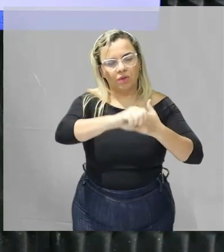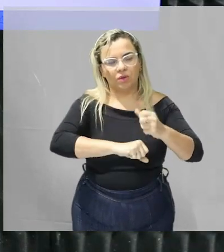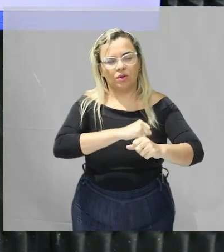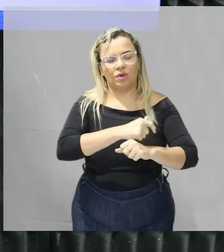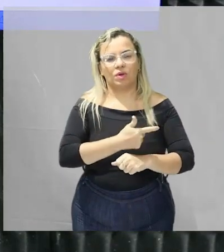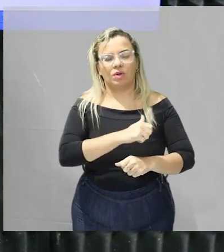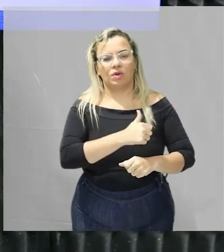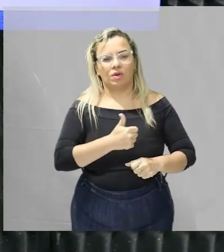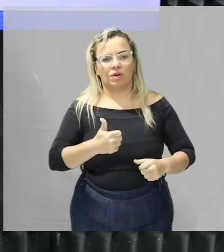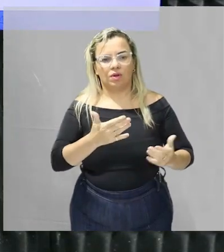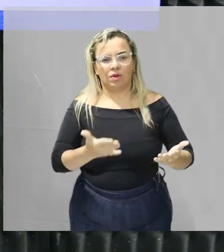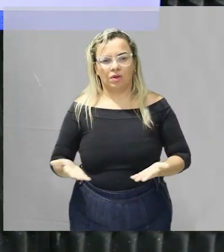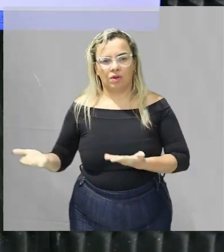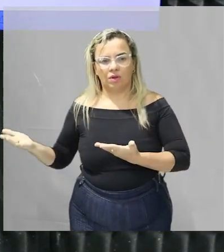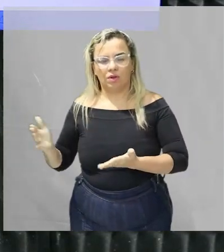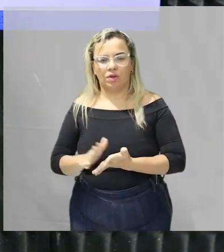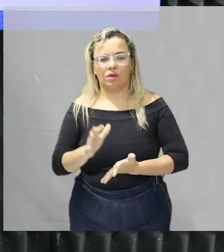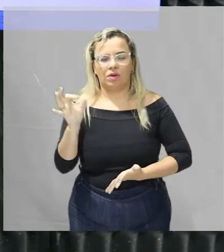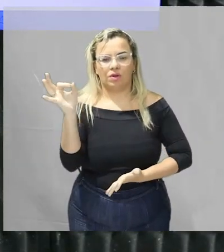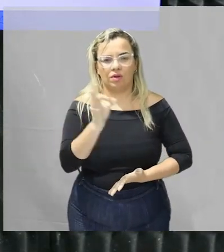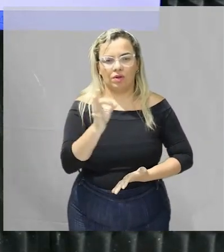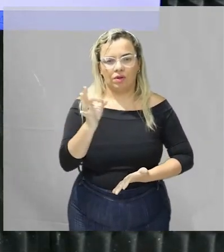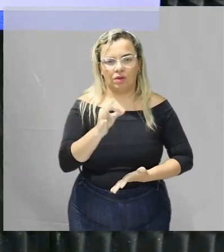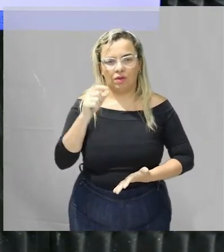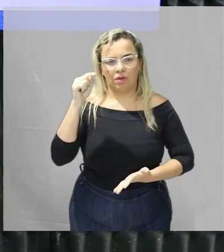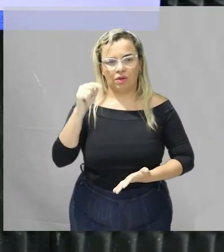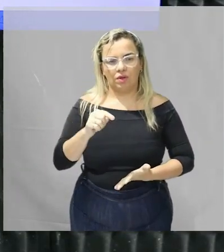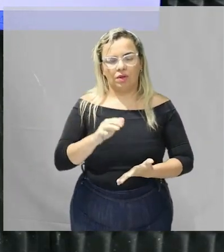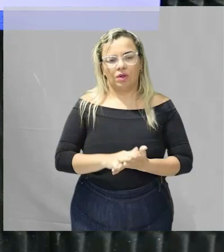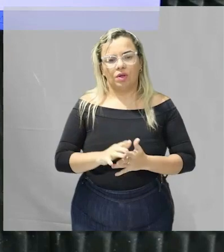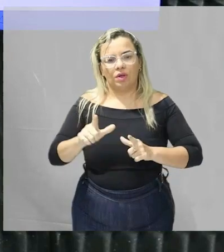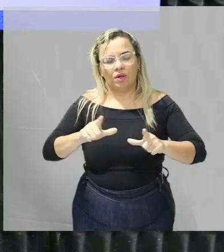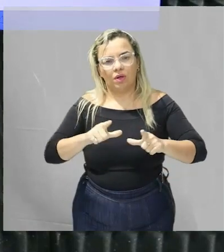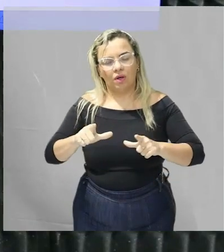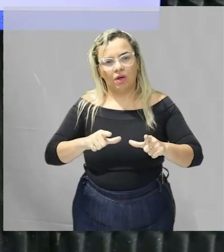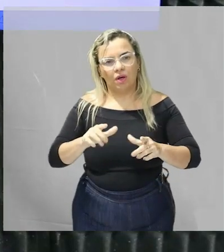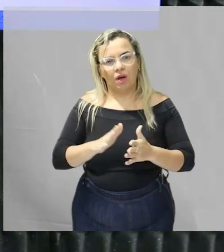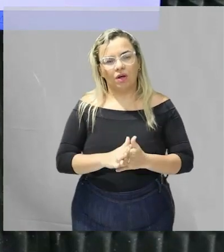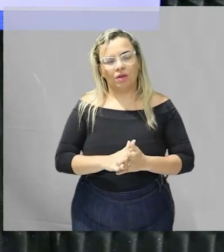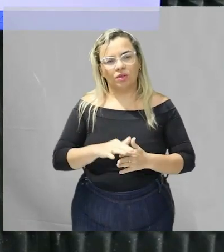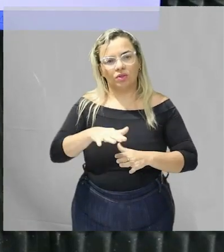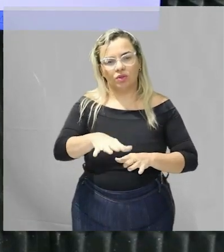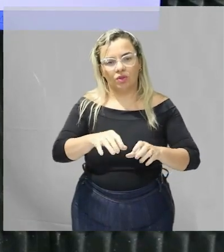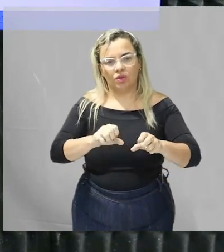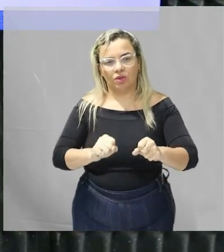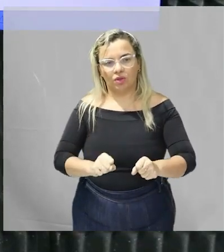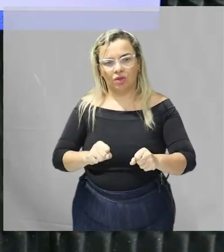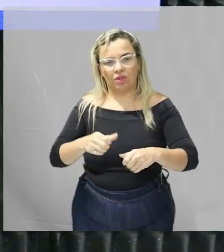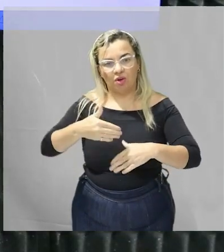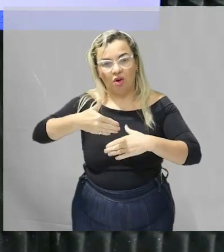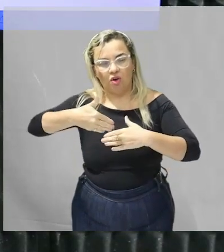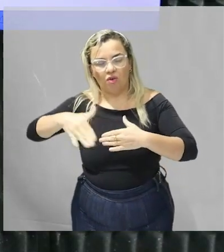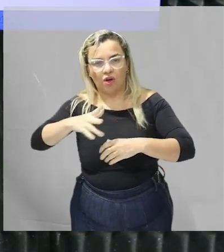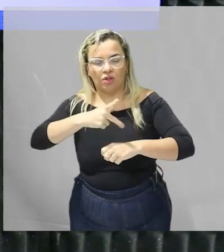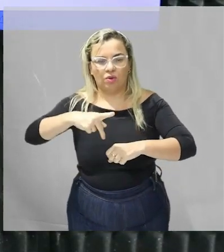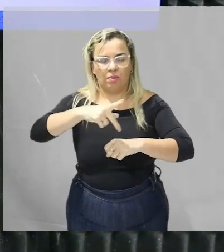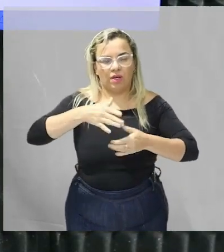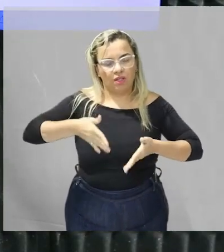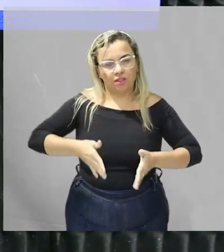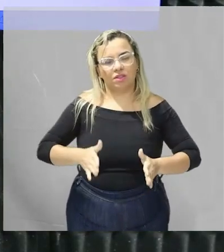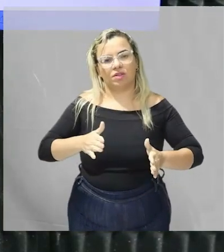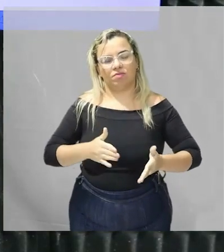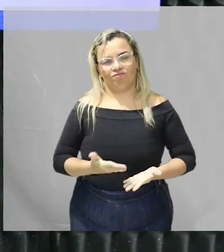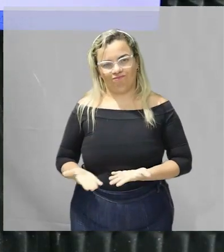fala. Porcentagem de formados que trabalham fora do país de origem, galera, tá? Pessoas que